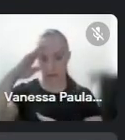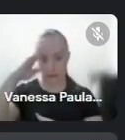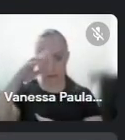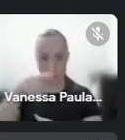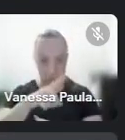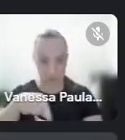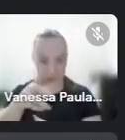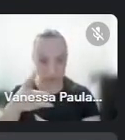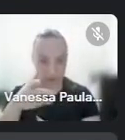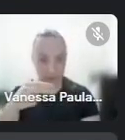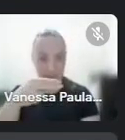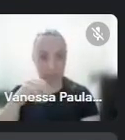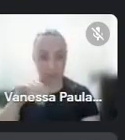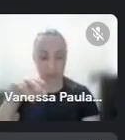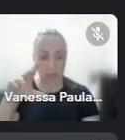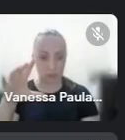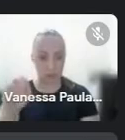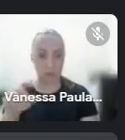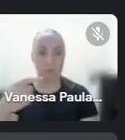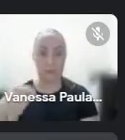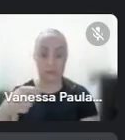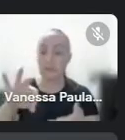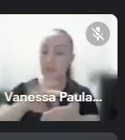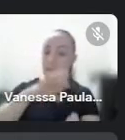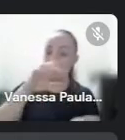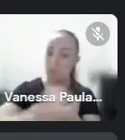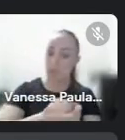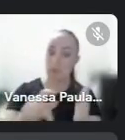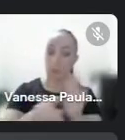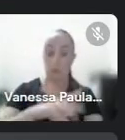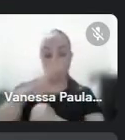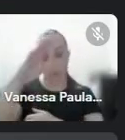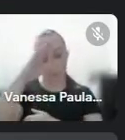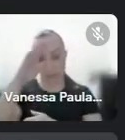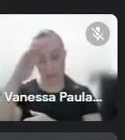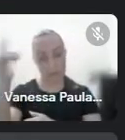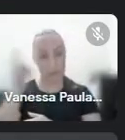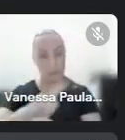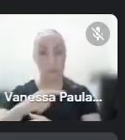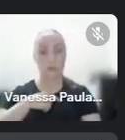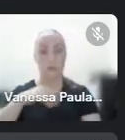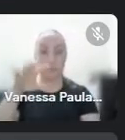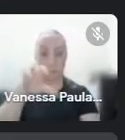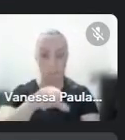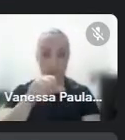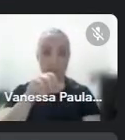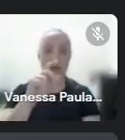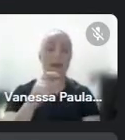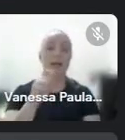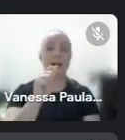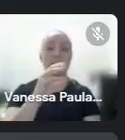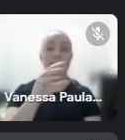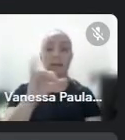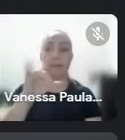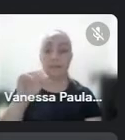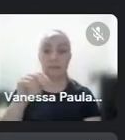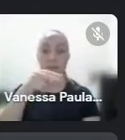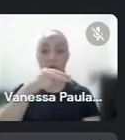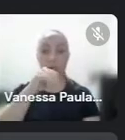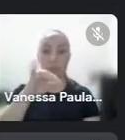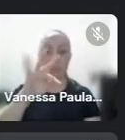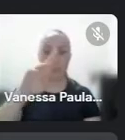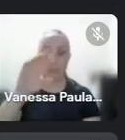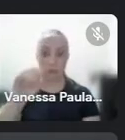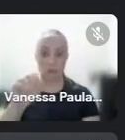amostra, tem que fazer o registro lá no Exército para obter o ácido nítrico. Porque, caso contrário, você não vai